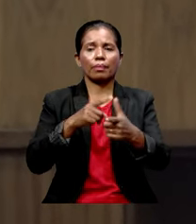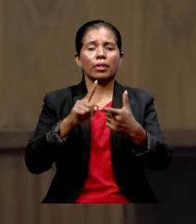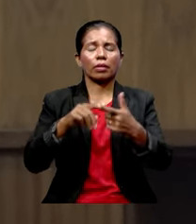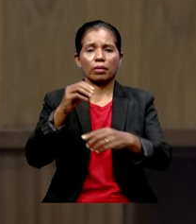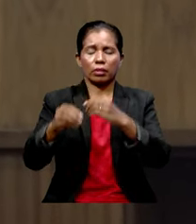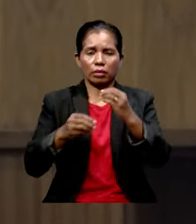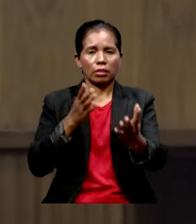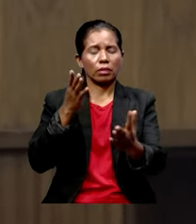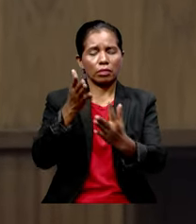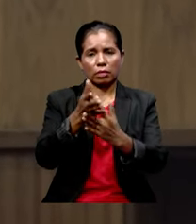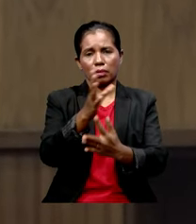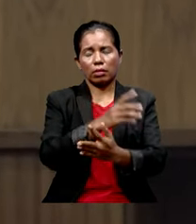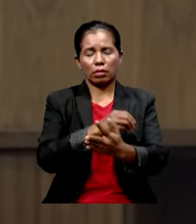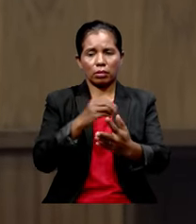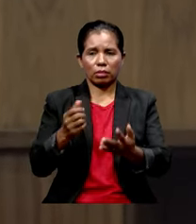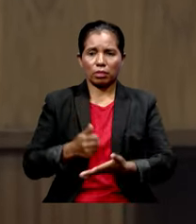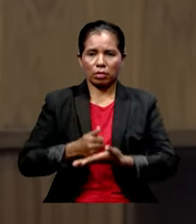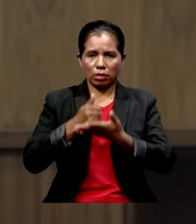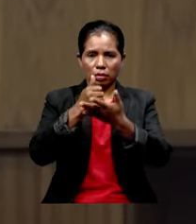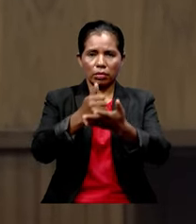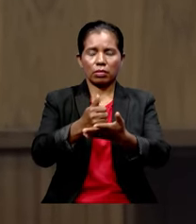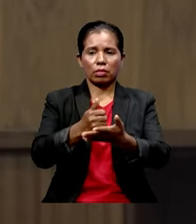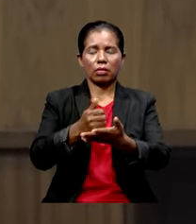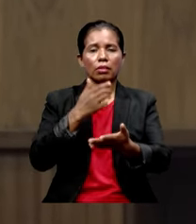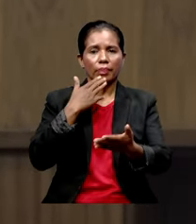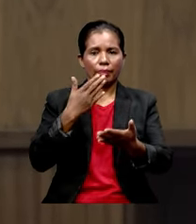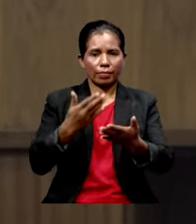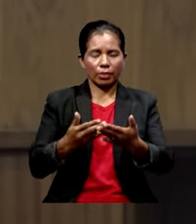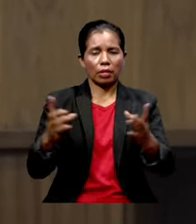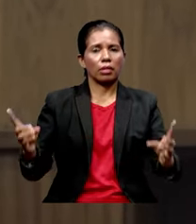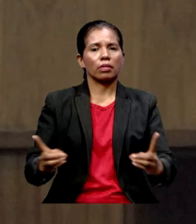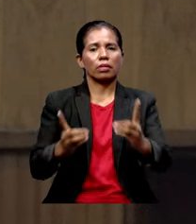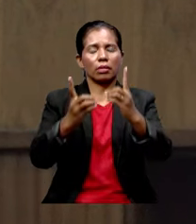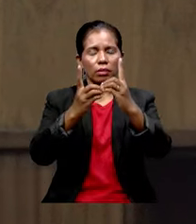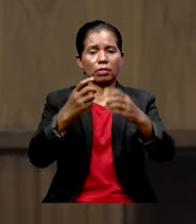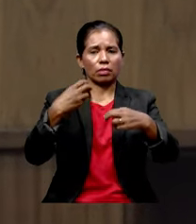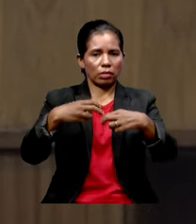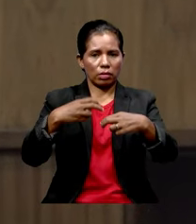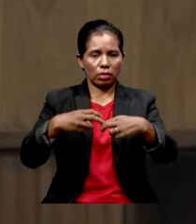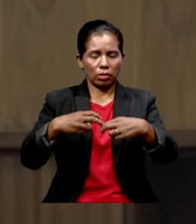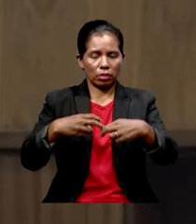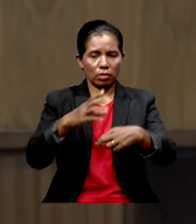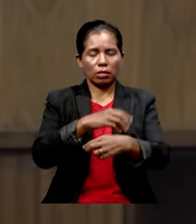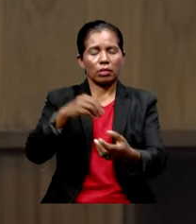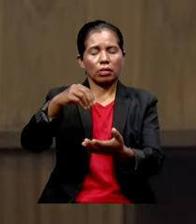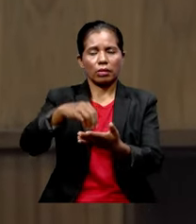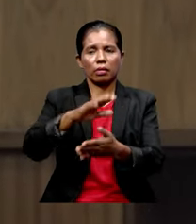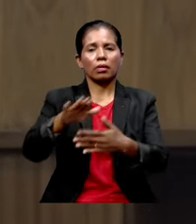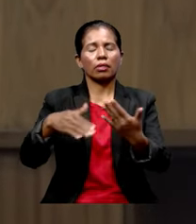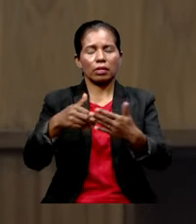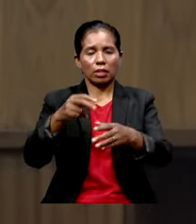somente através da união e do apoio mútuo poderemos enfrentar os desafios impostos